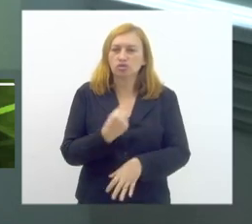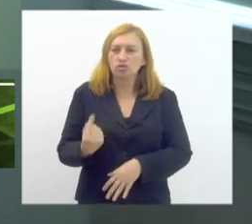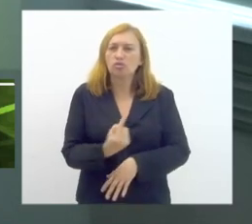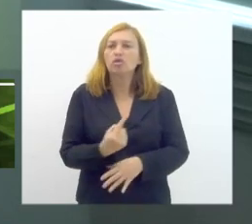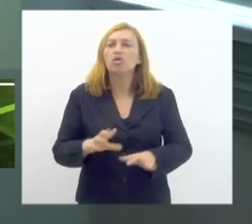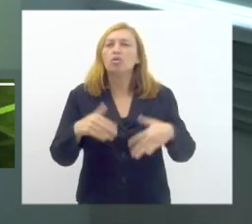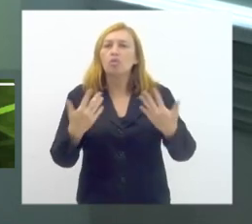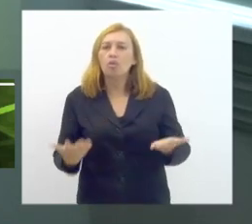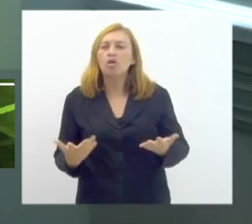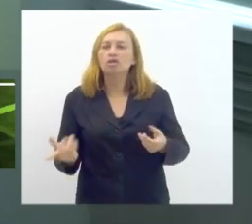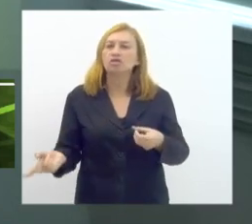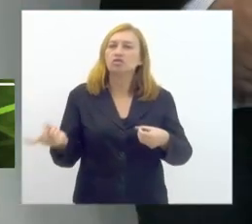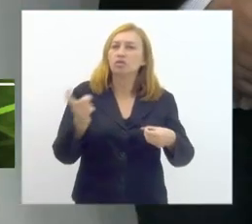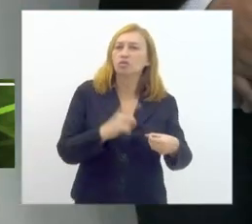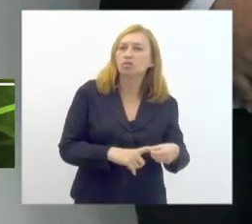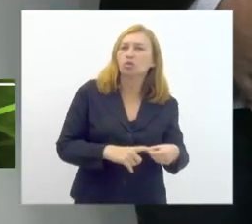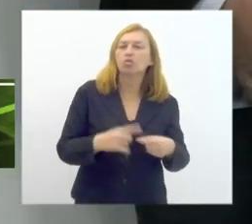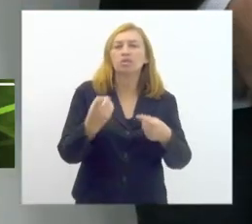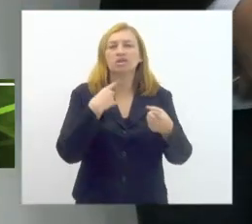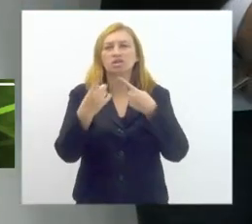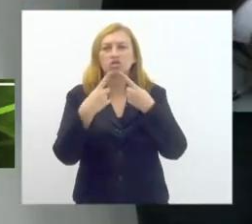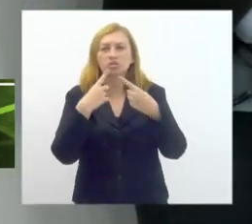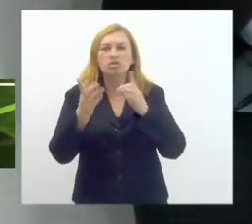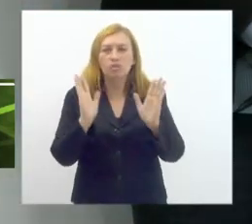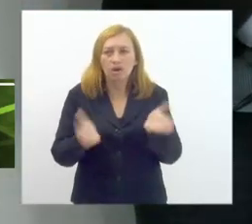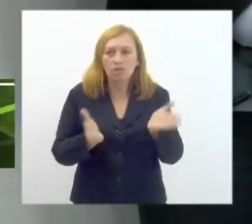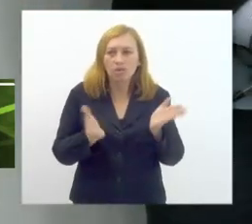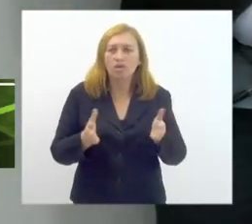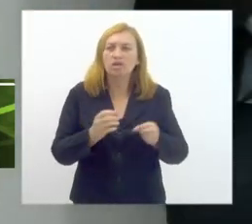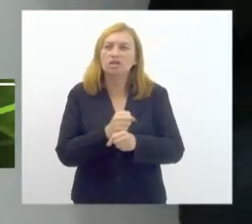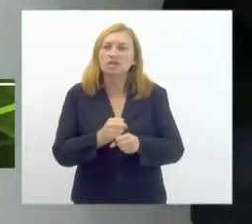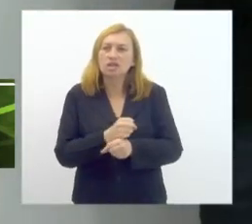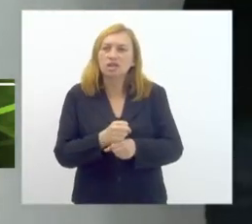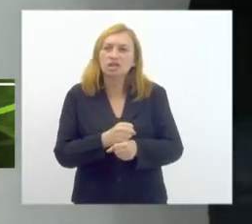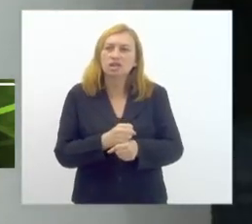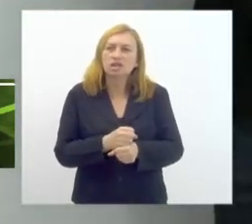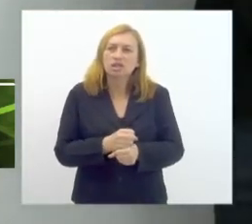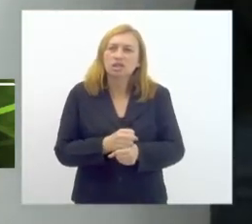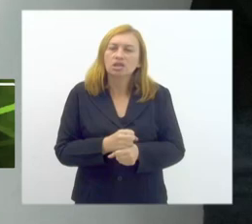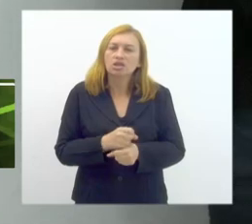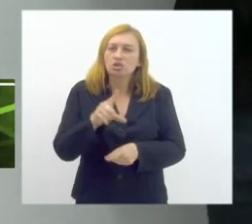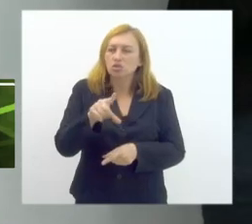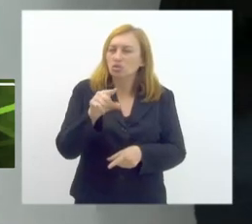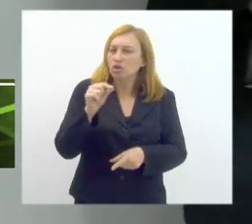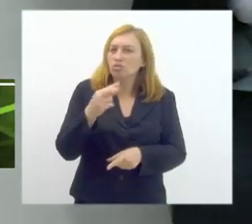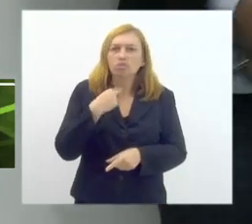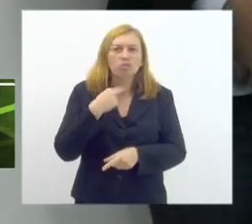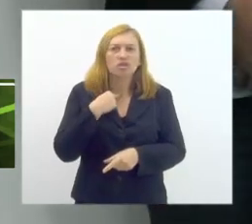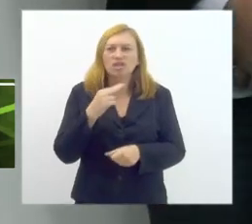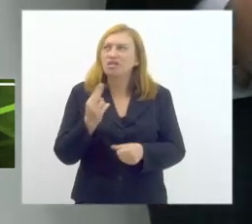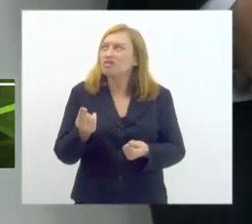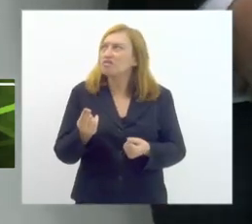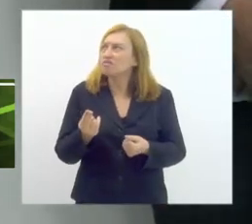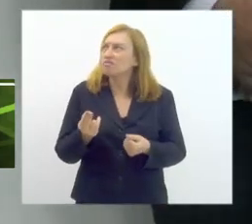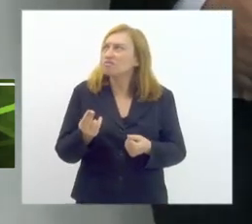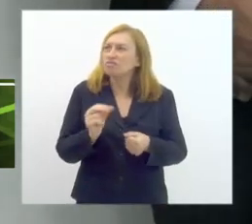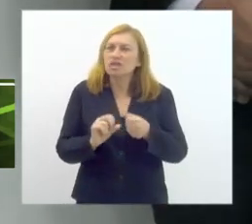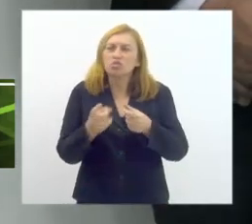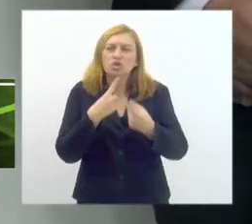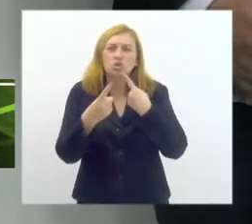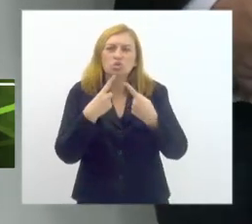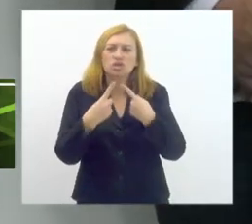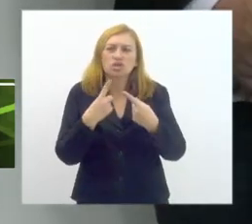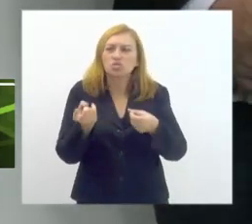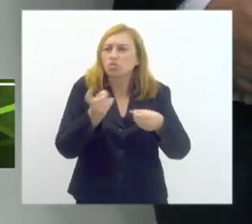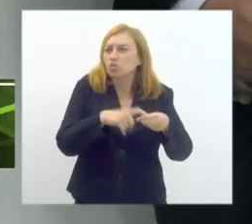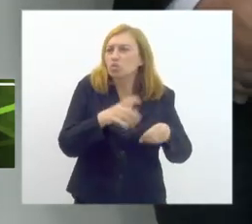gente voltou para essa discussão agora, nesse ano, a gente decidiu que a gente não poderia fazer uma discussão de consórcio